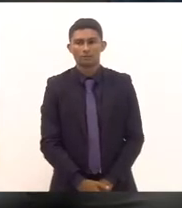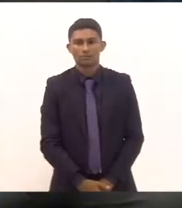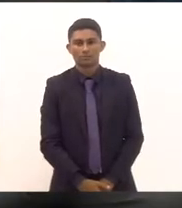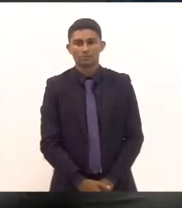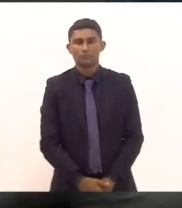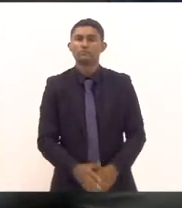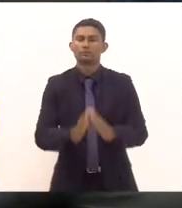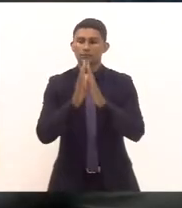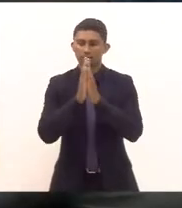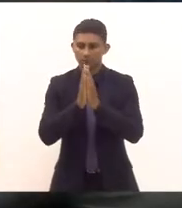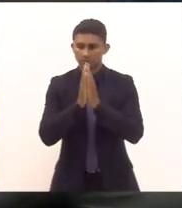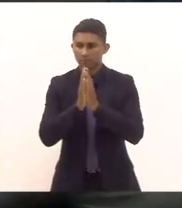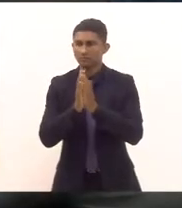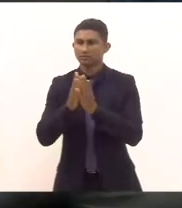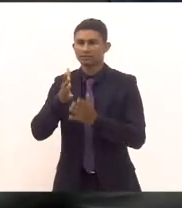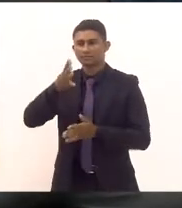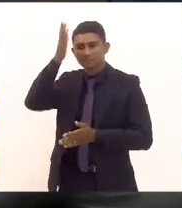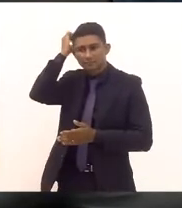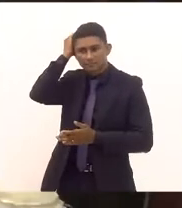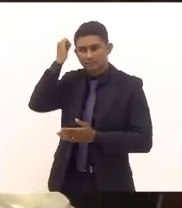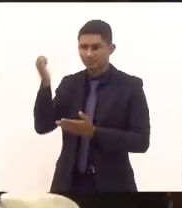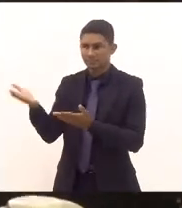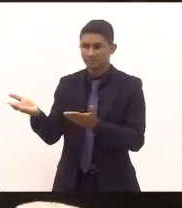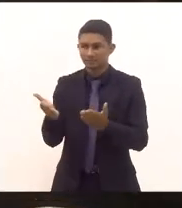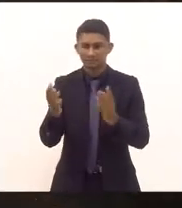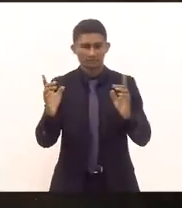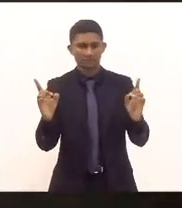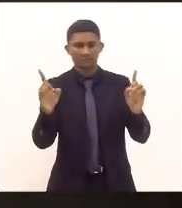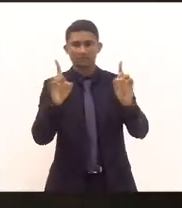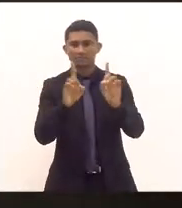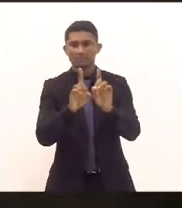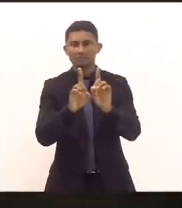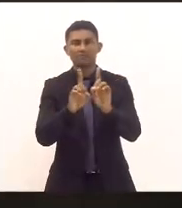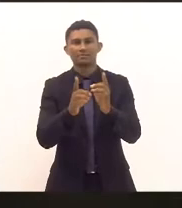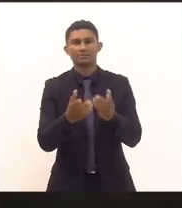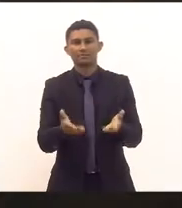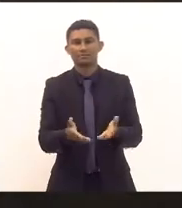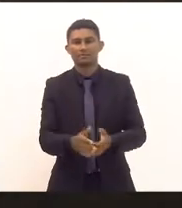e por favor preciso morta Paulinho e